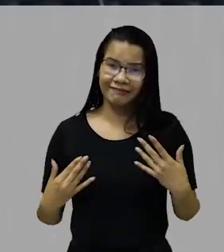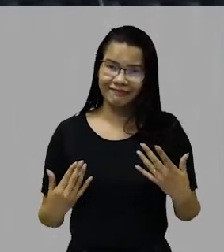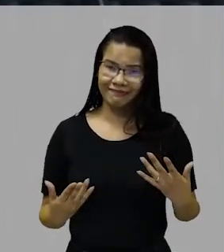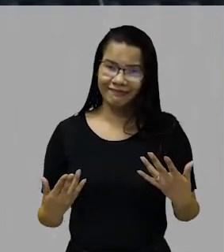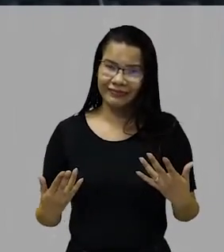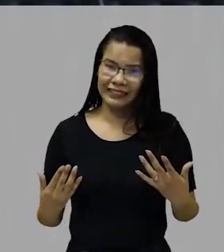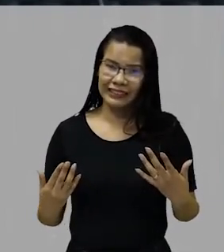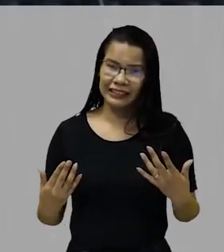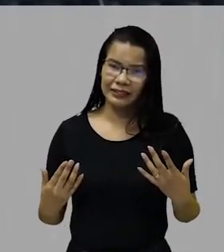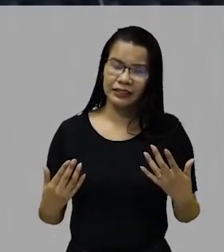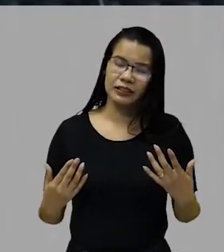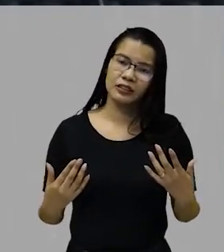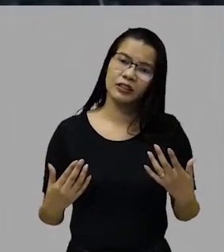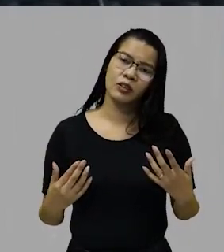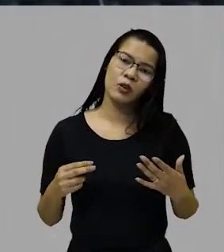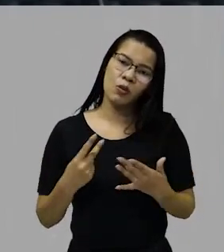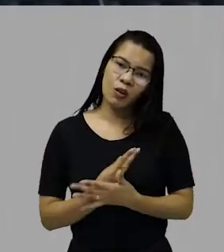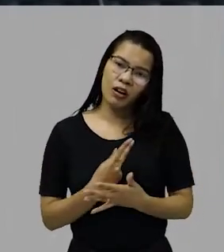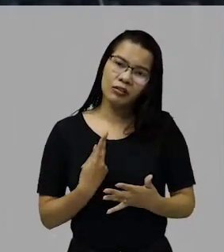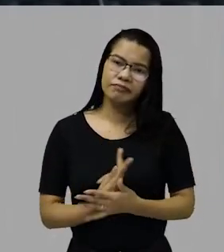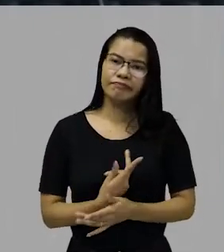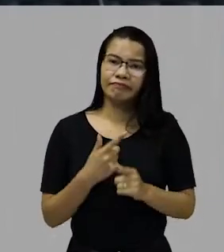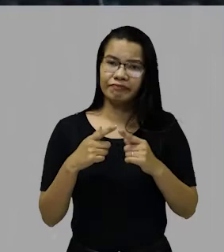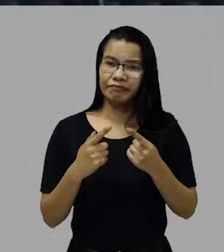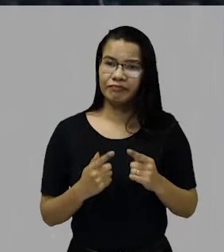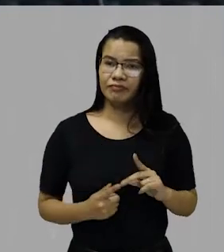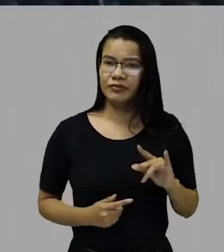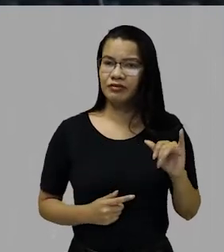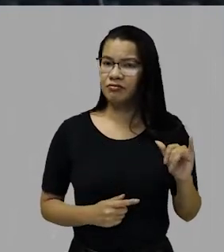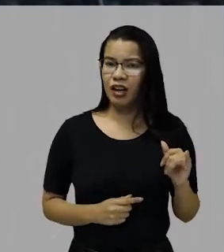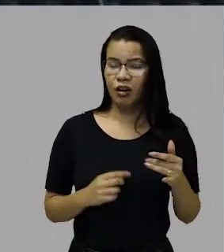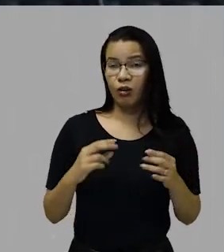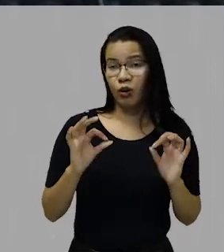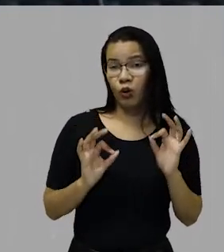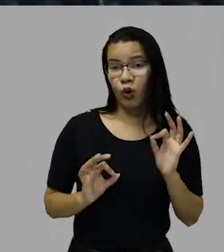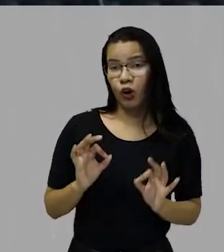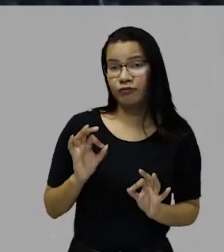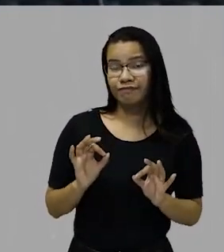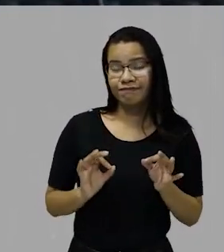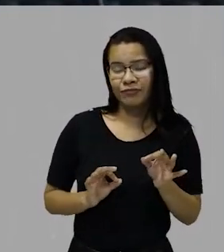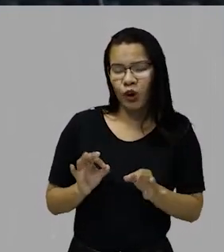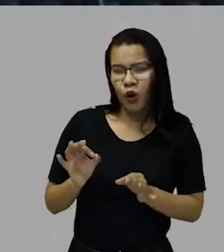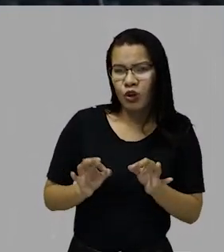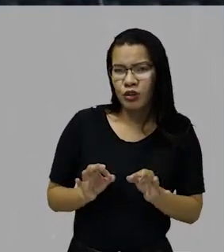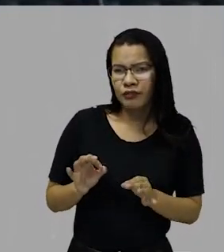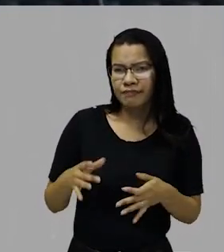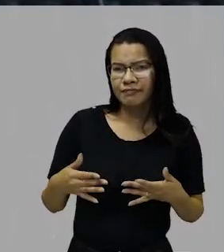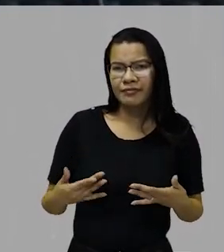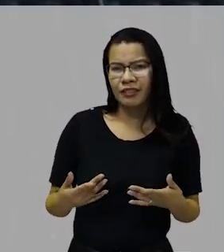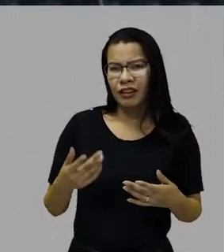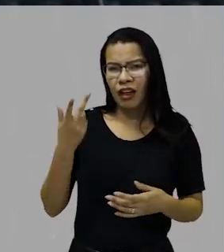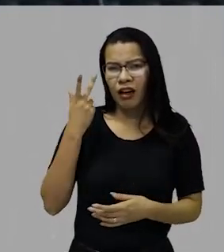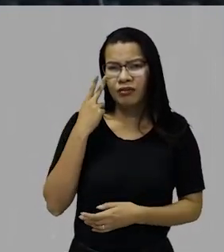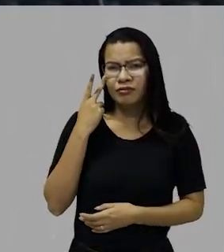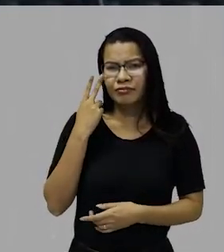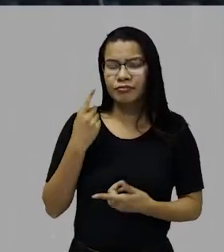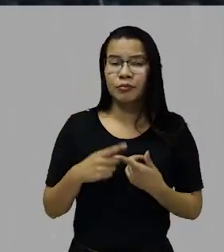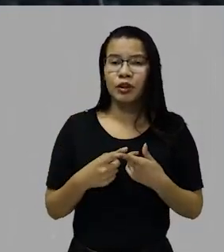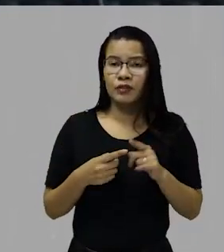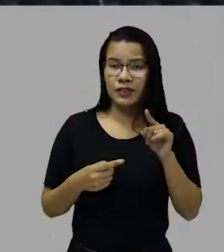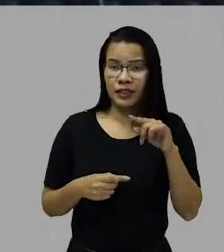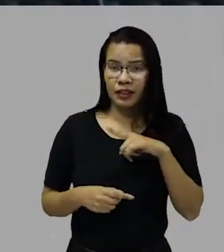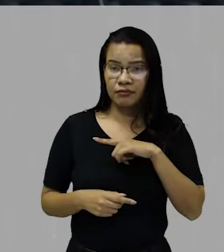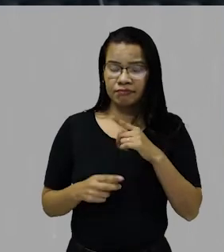errinhos gramaticais, eles serão corrigidos de maneira bem natural. Por quê? Porque você lê bastante, porque você tem familiaridade